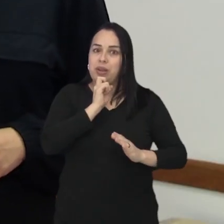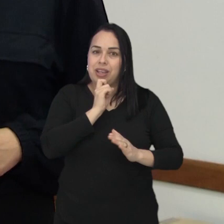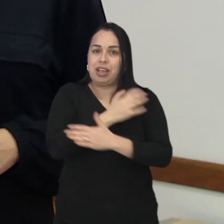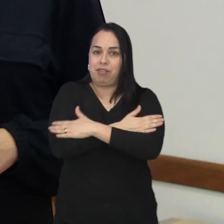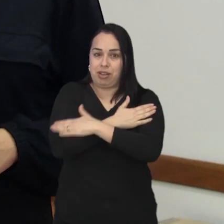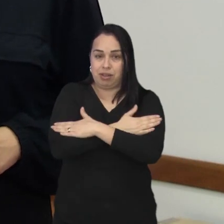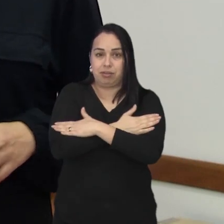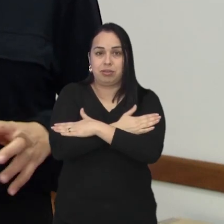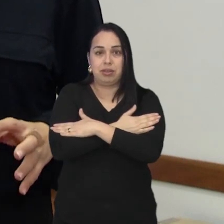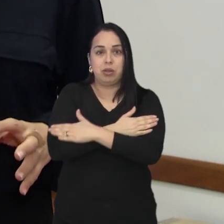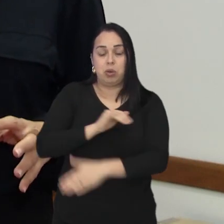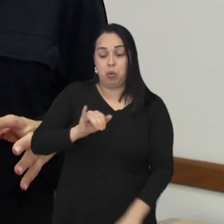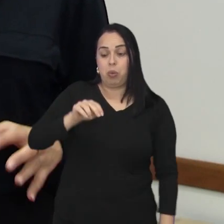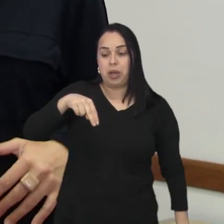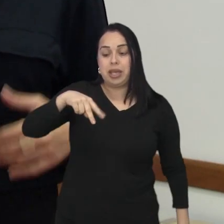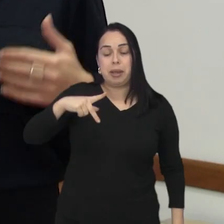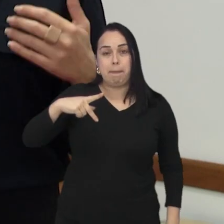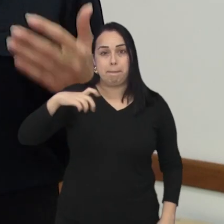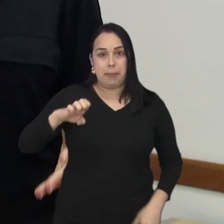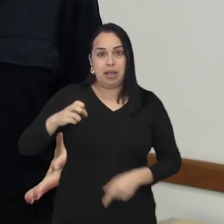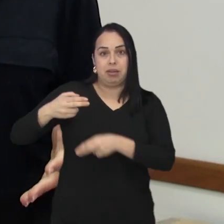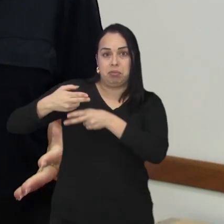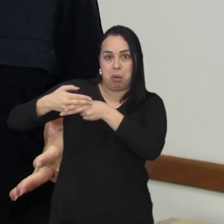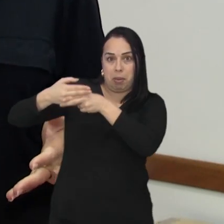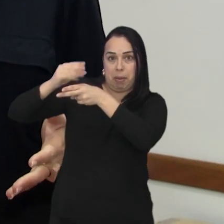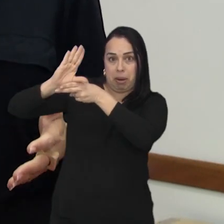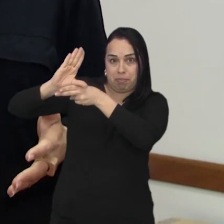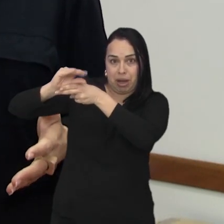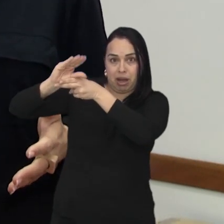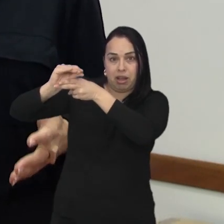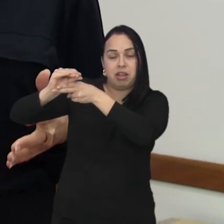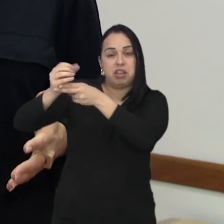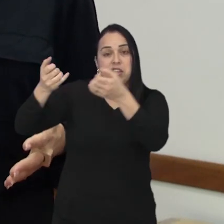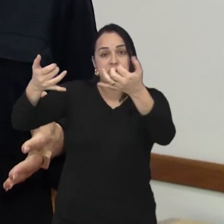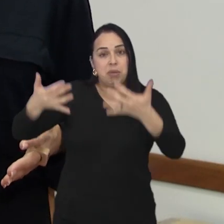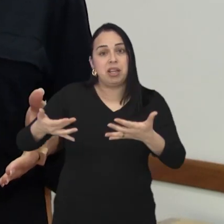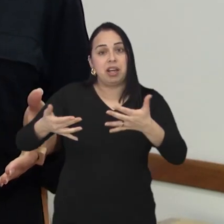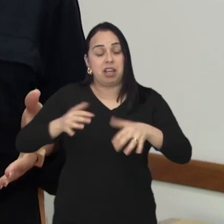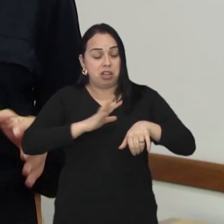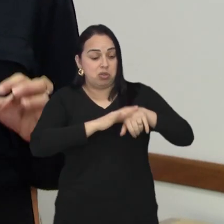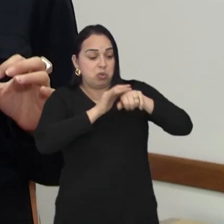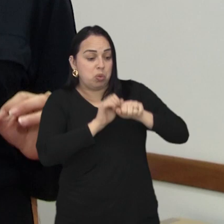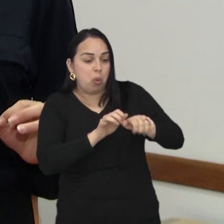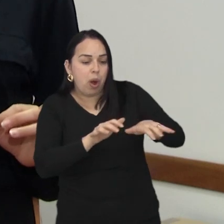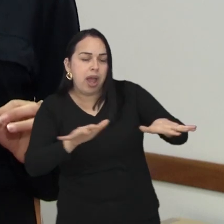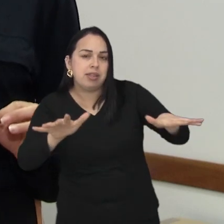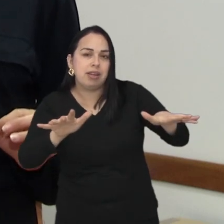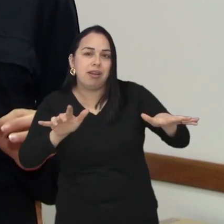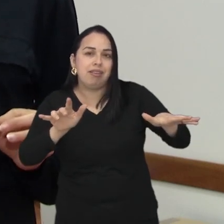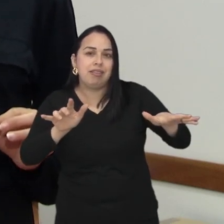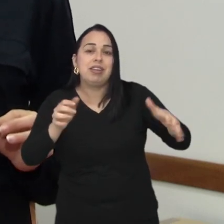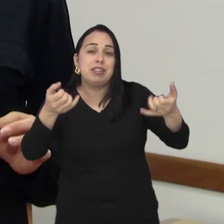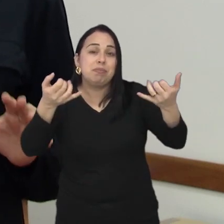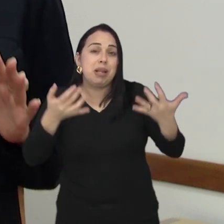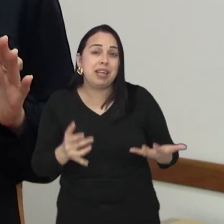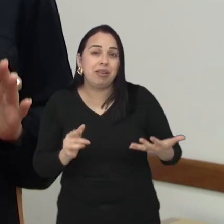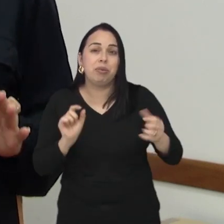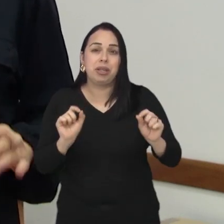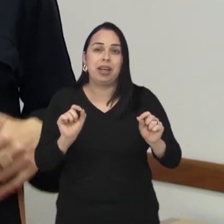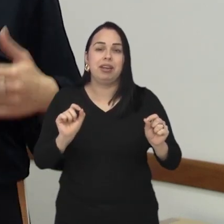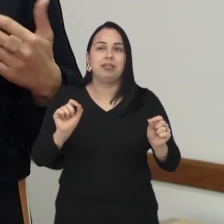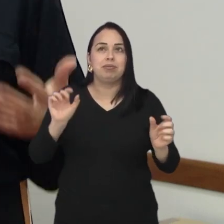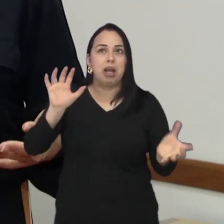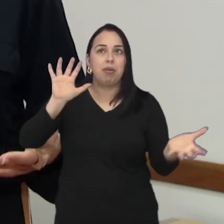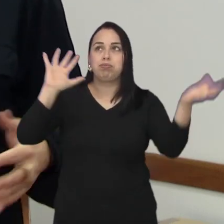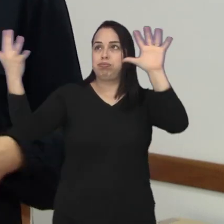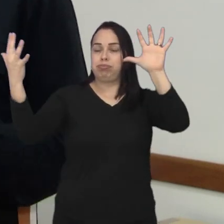acordo com o INPE, um fenômeno que intensifica o surgimento das doenças respiratórias é a inversão térmica. Como o